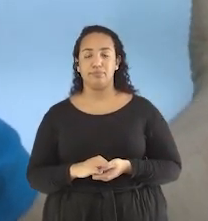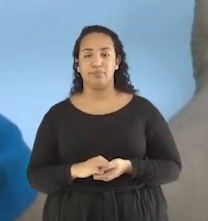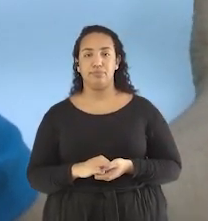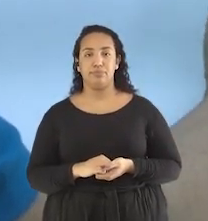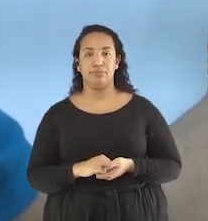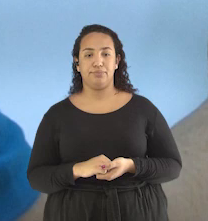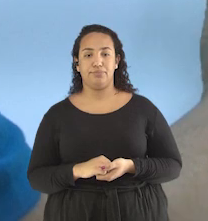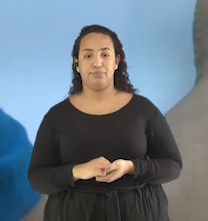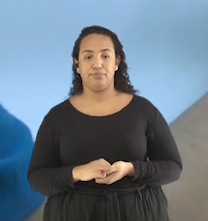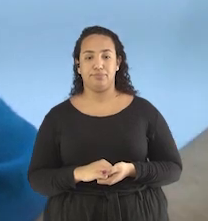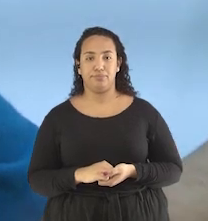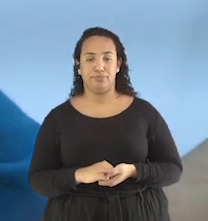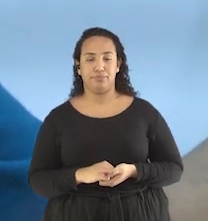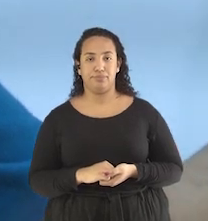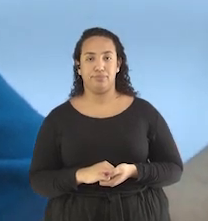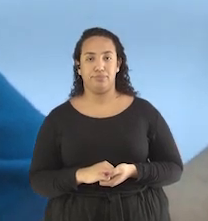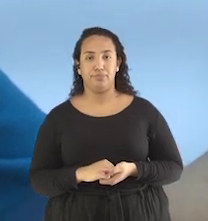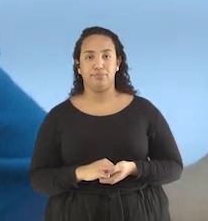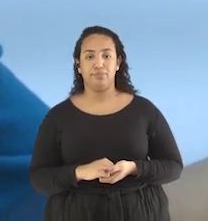inteiros